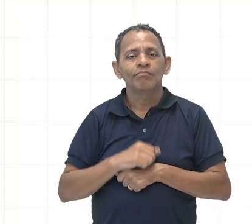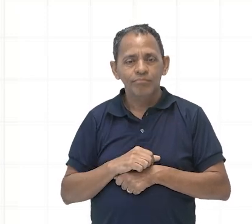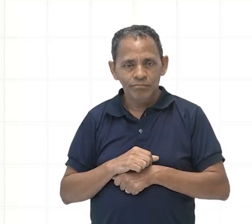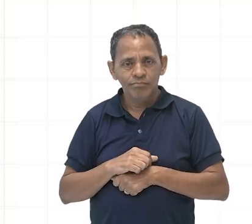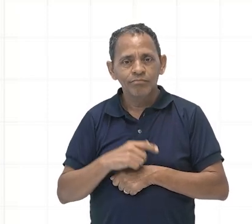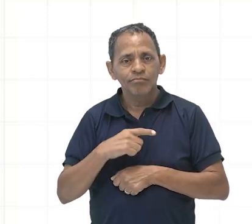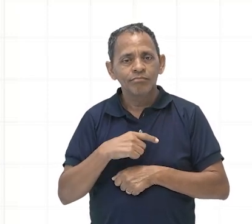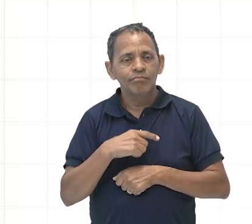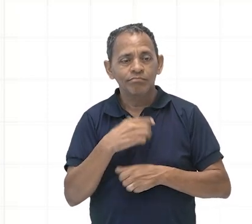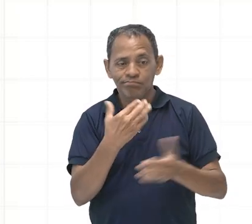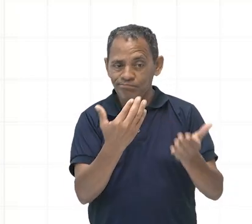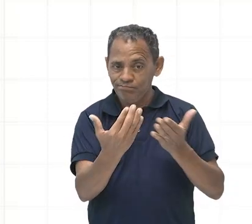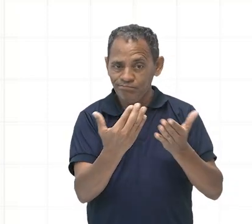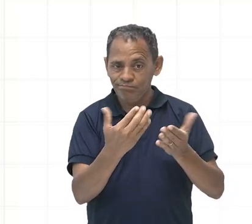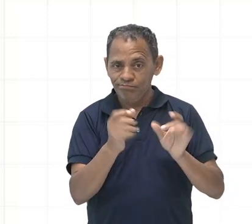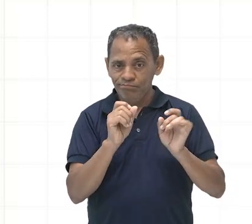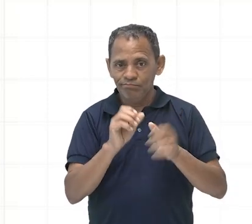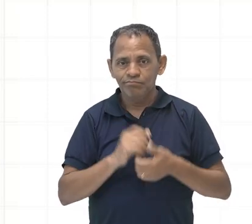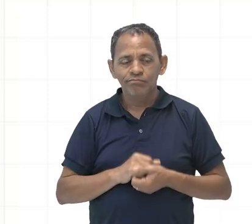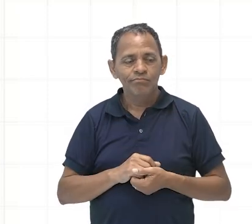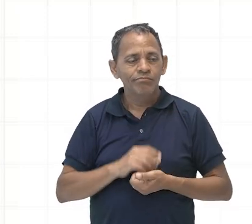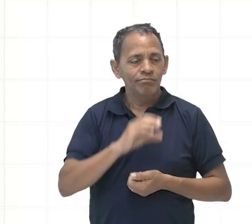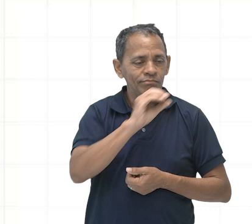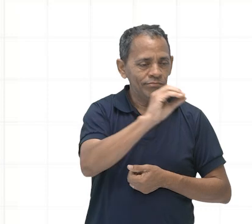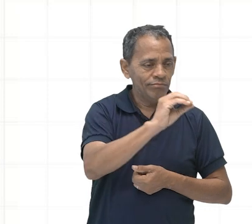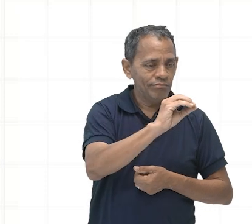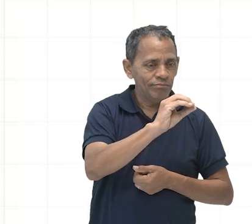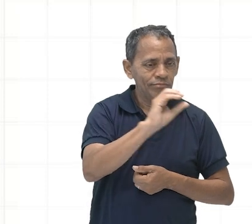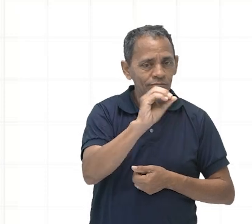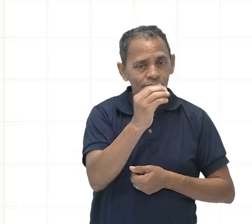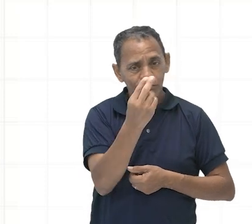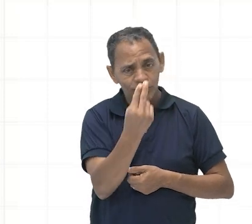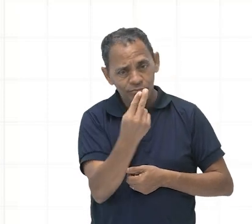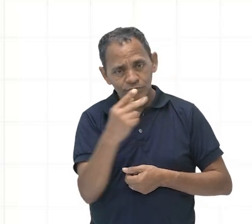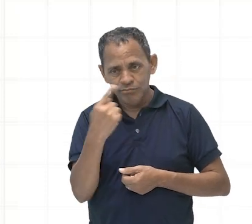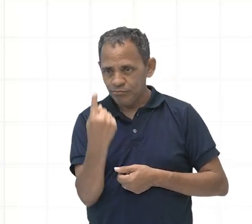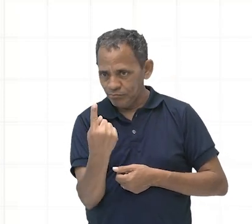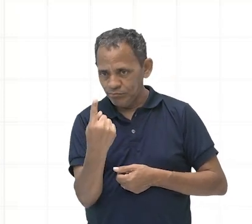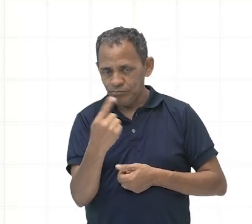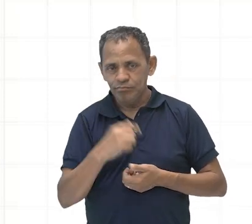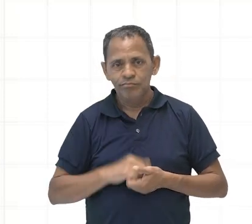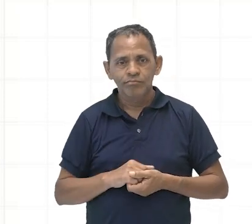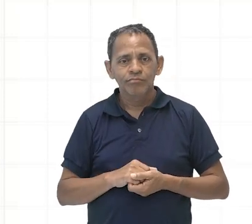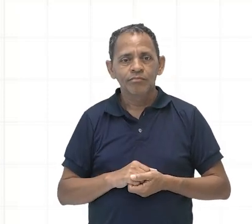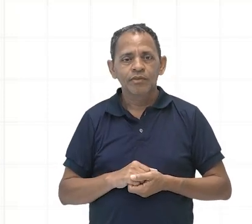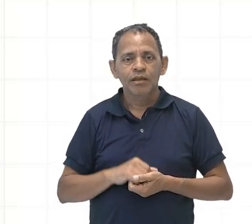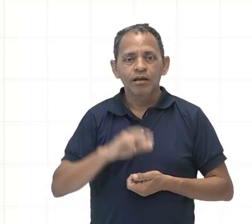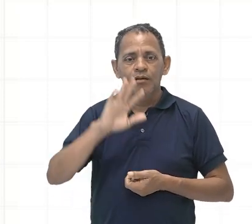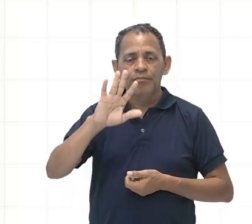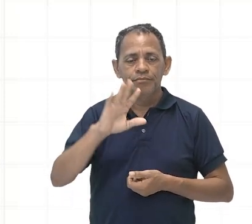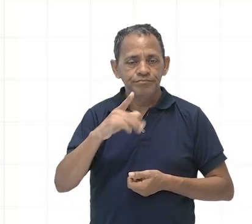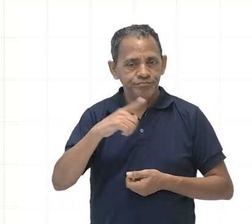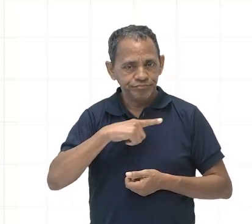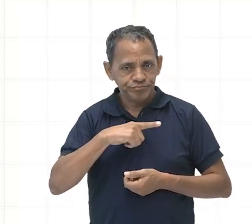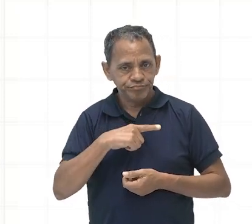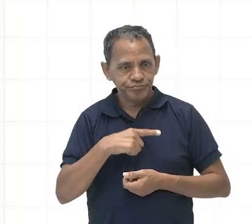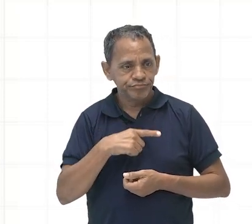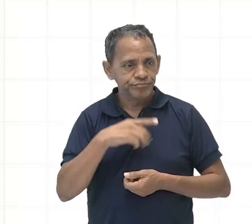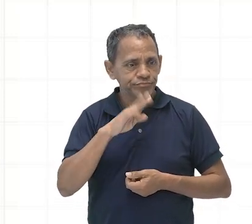ele vai ser 0 ou 1, né, ele vai ter essa unidade 0 ou 1, mas para eu ter 1 byte eu preciso de 8